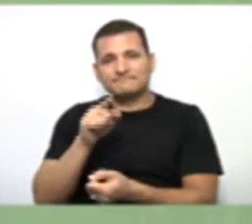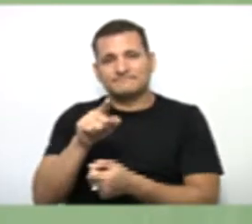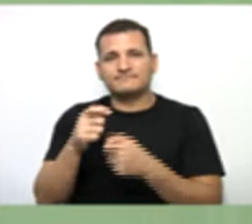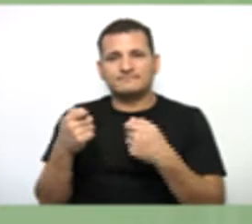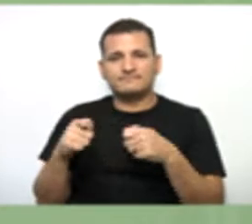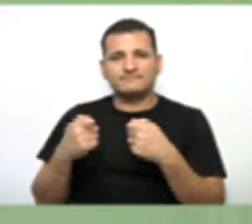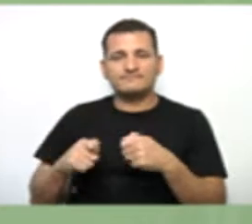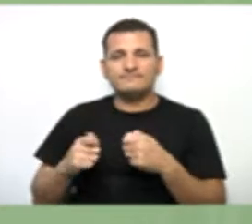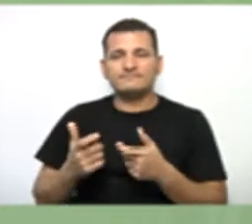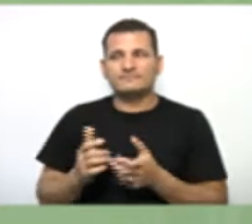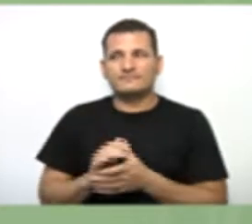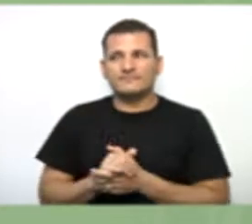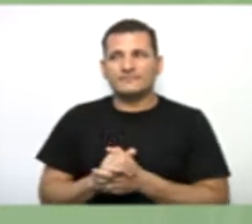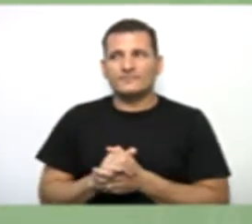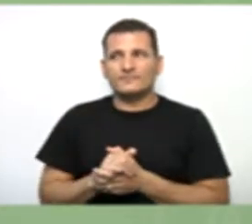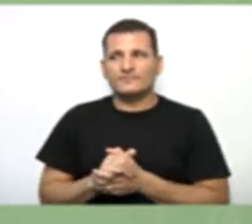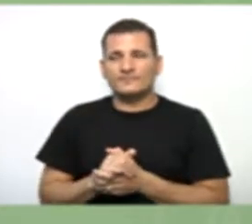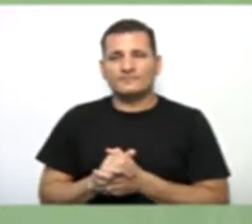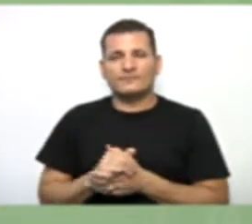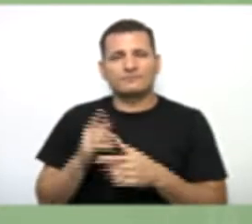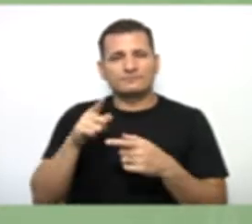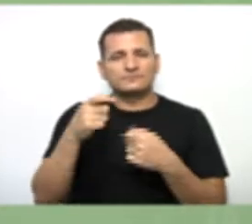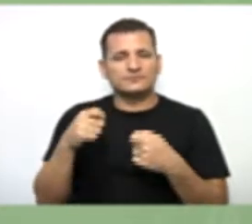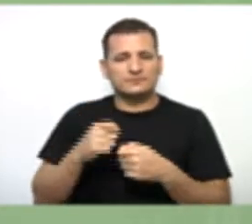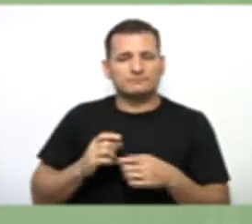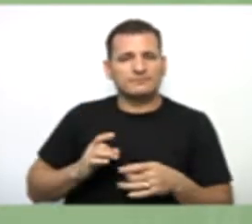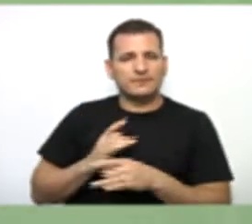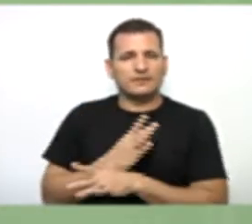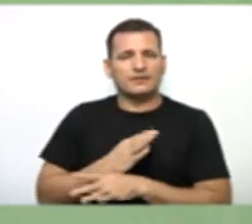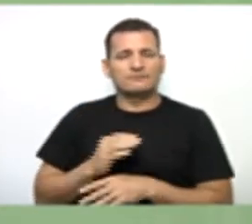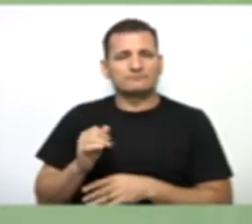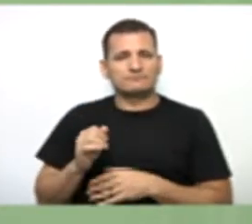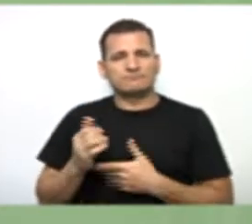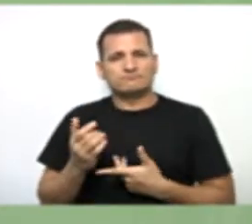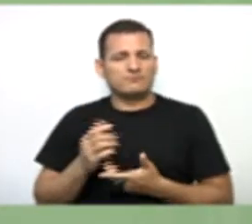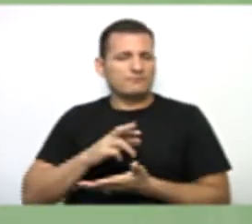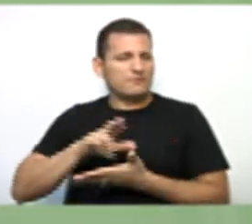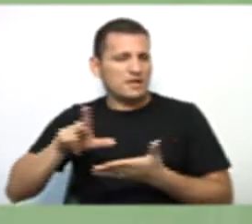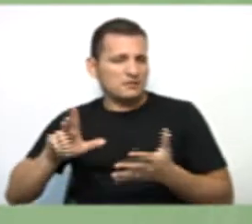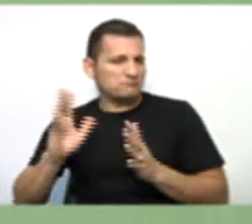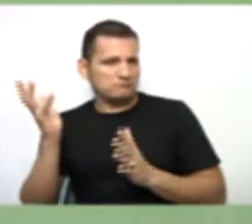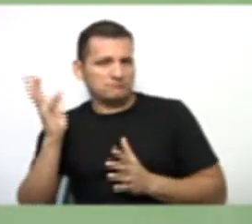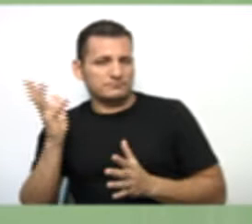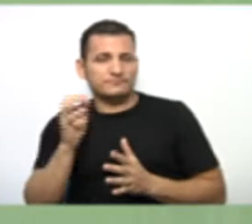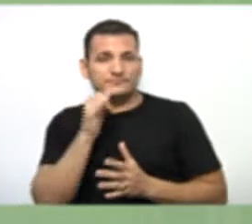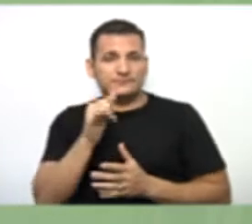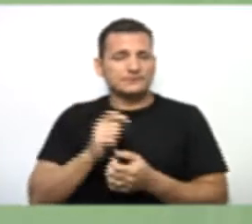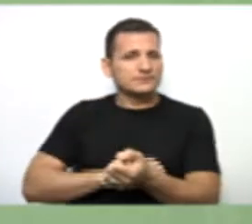precisa se preparar para ambos os casos, se ele for tenso ou se ele for